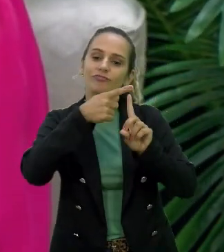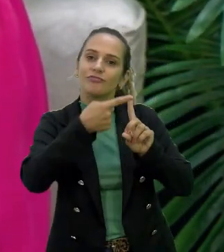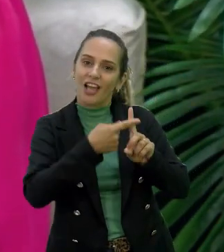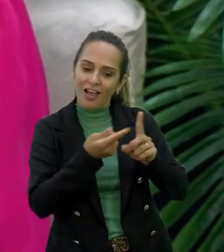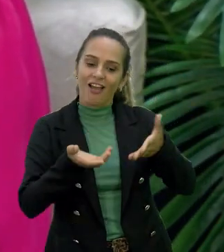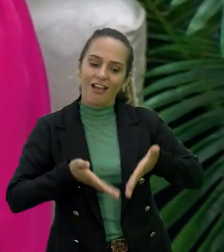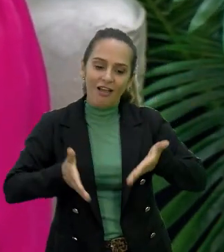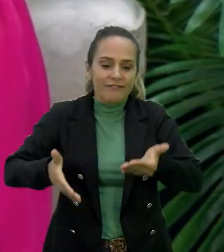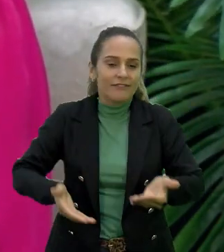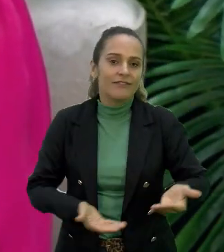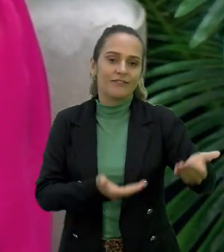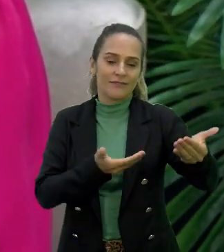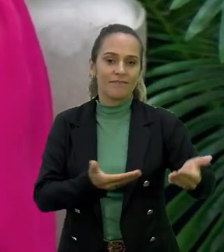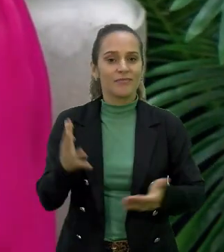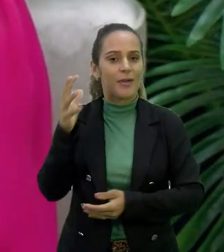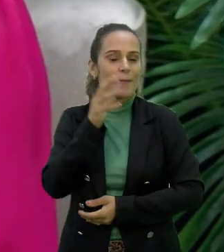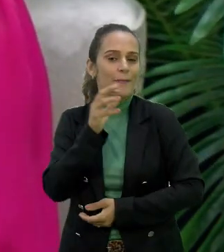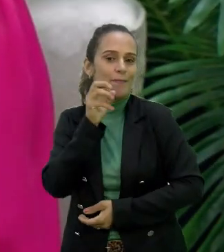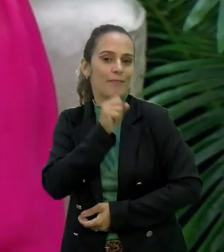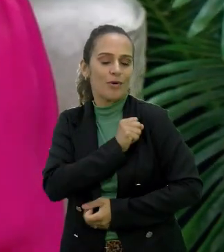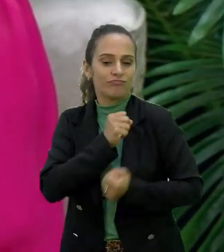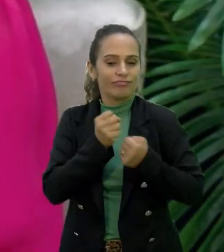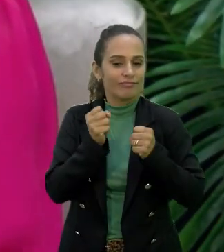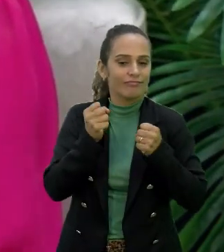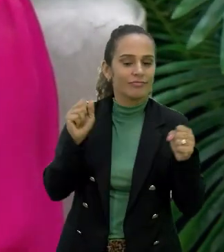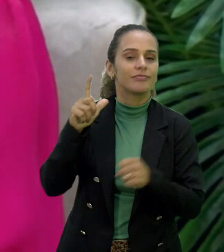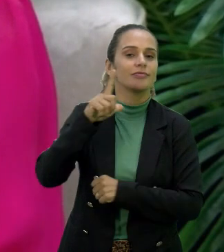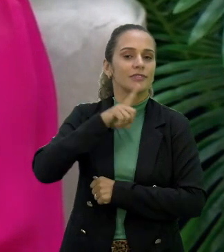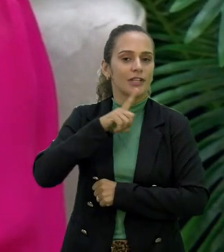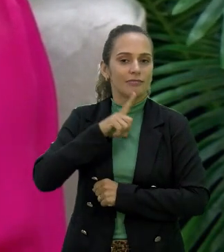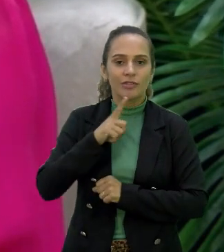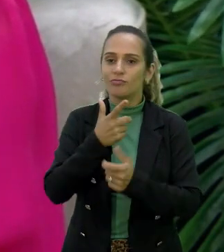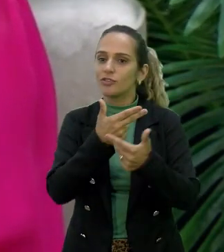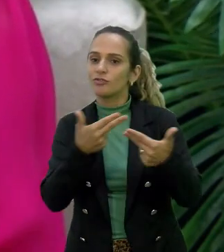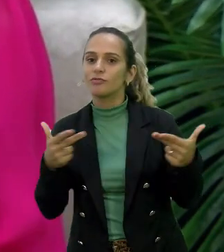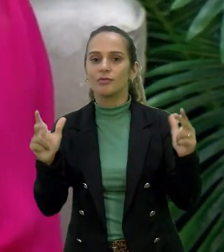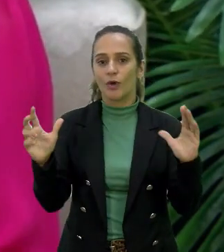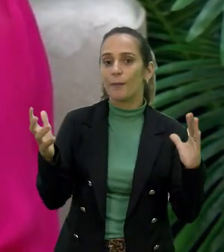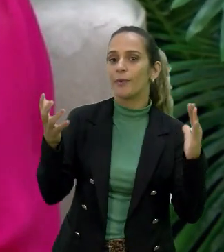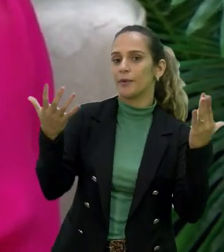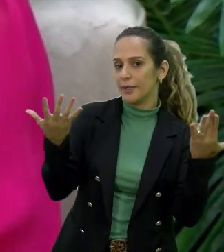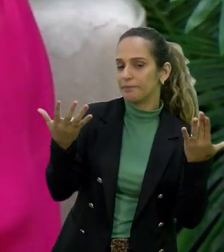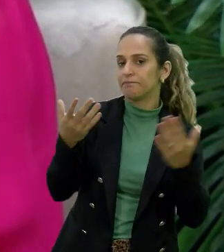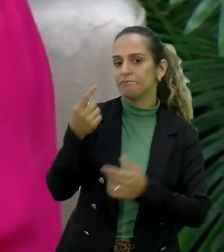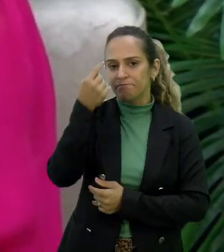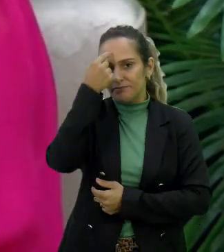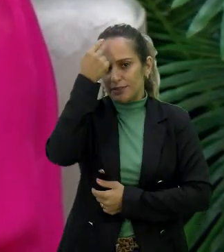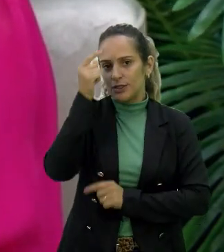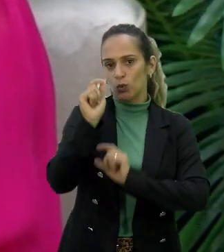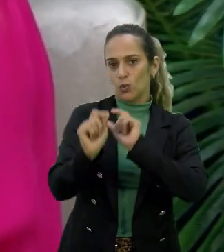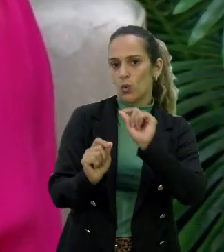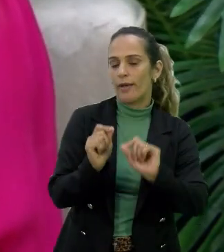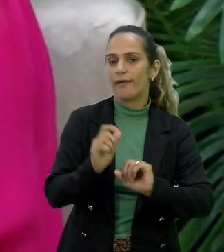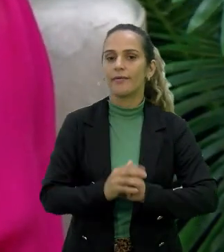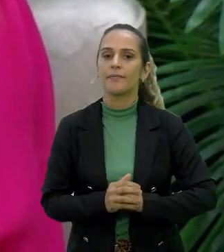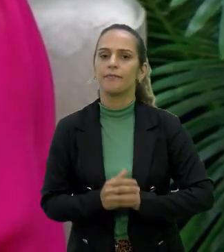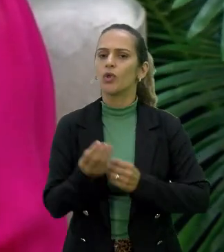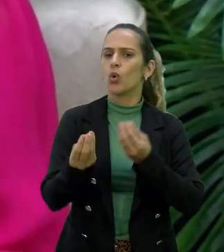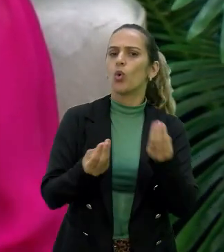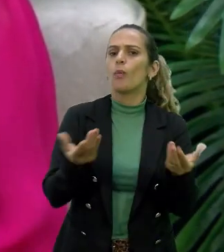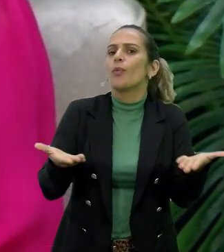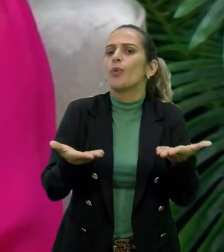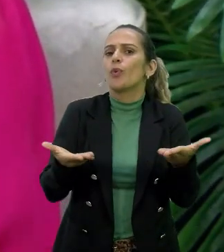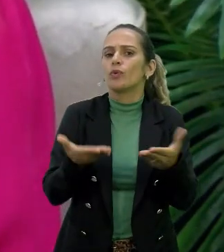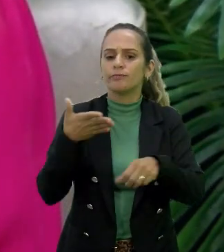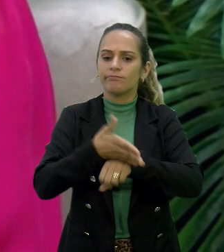a gente tem um amor enorme no coração nós temos muitas coisas para comemorar portanto quando a gente pensar é como